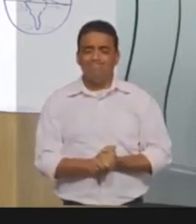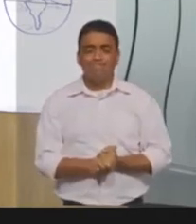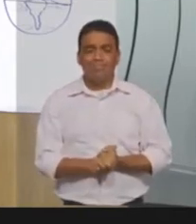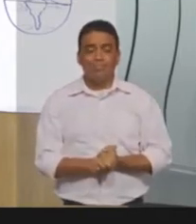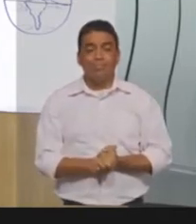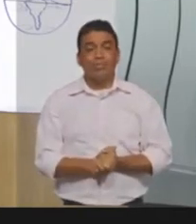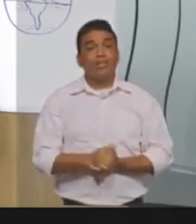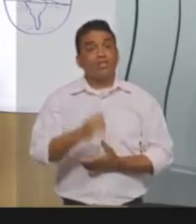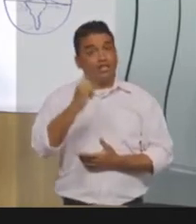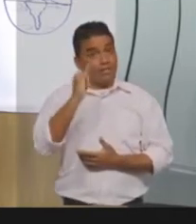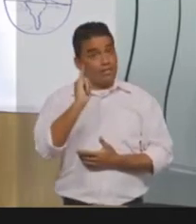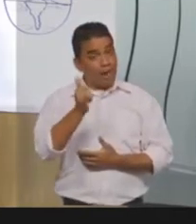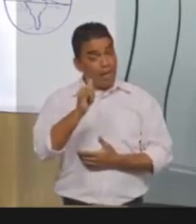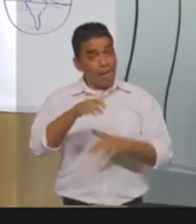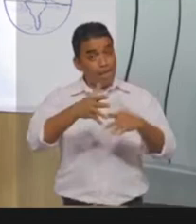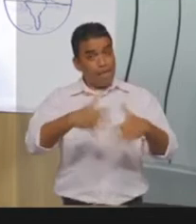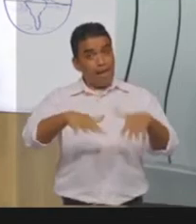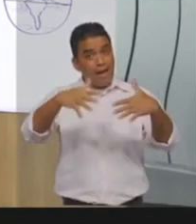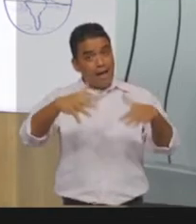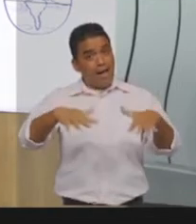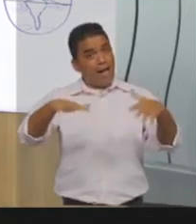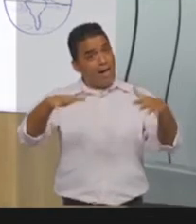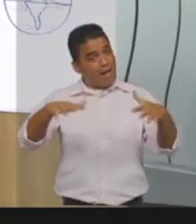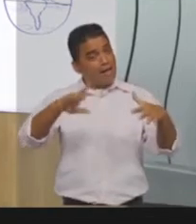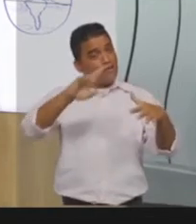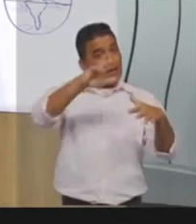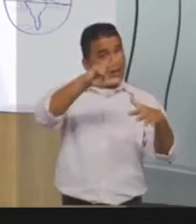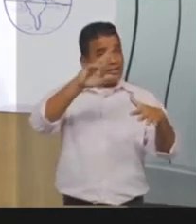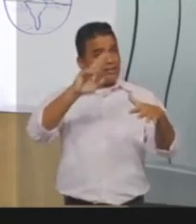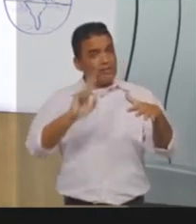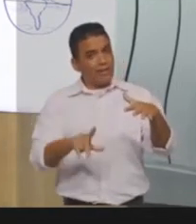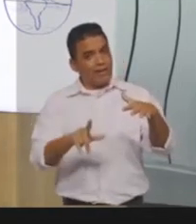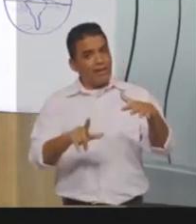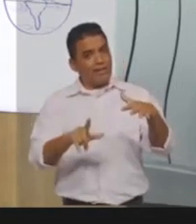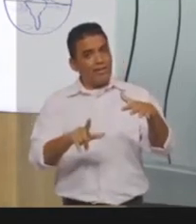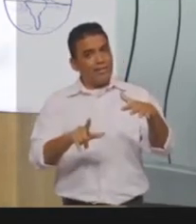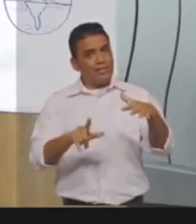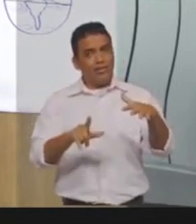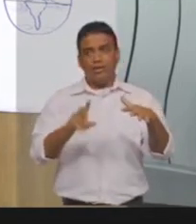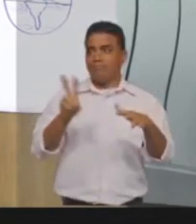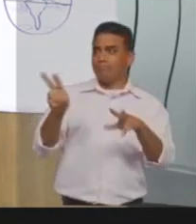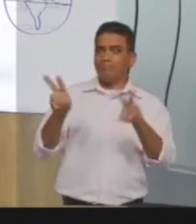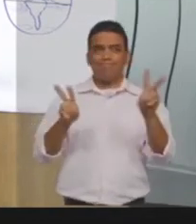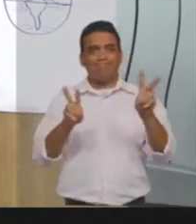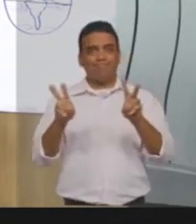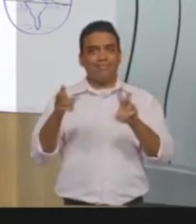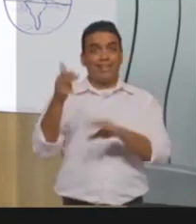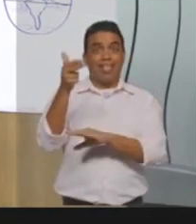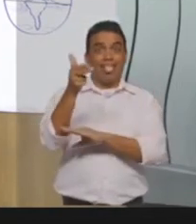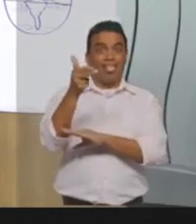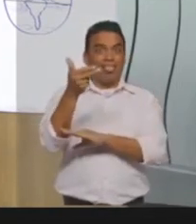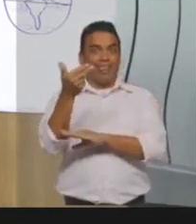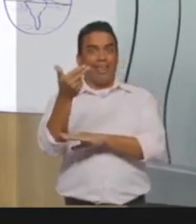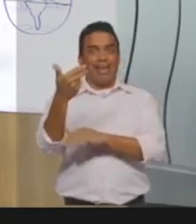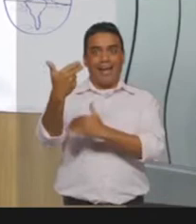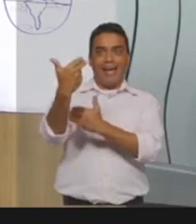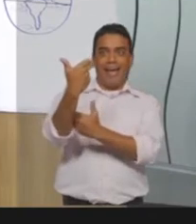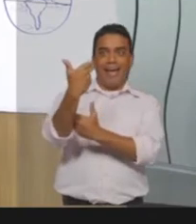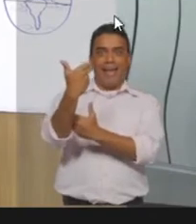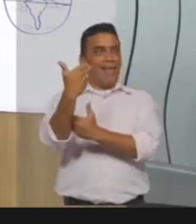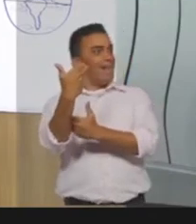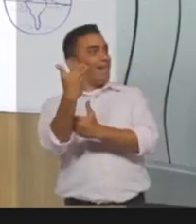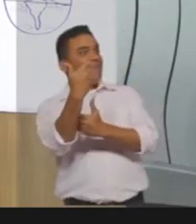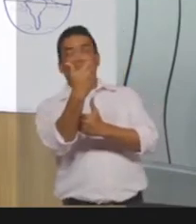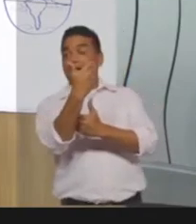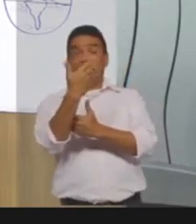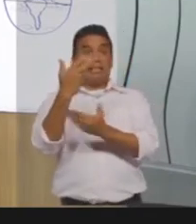Falamos então de correntes oceânicas. Eu fiquei aqui olhando cada hora para uma câmera aqui, arrumei uma confusão danada, hora eu olhava para o lado